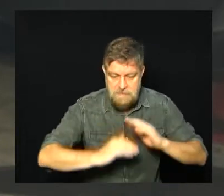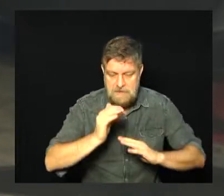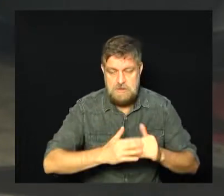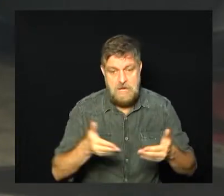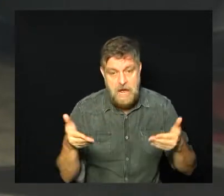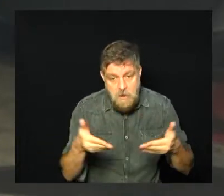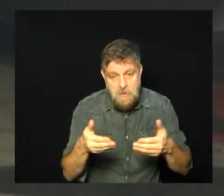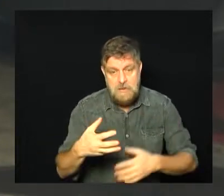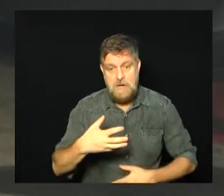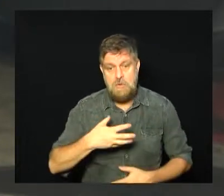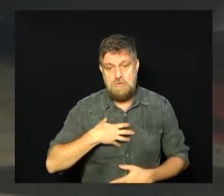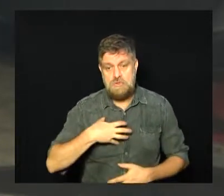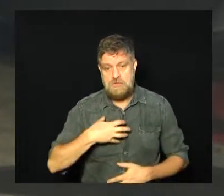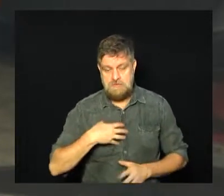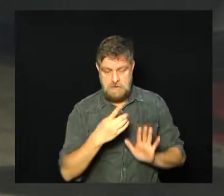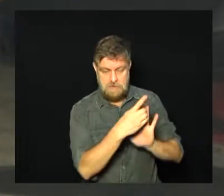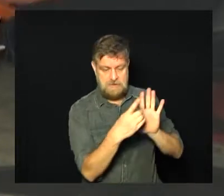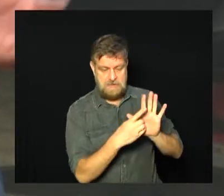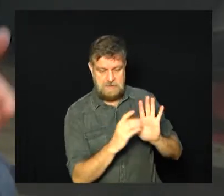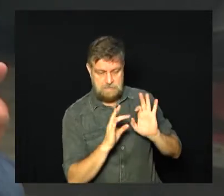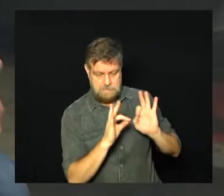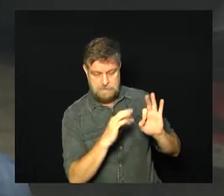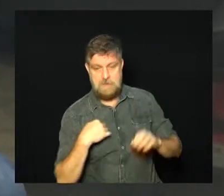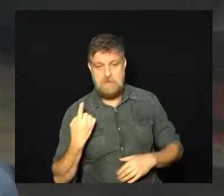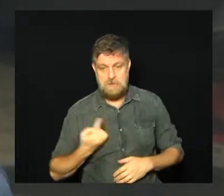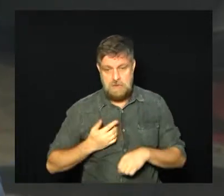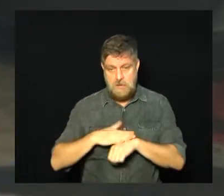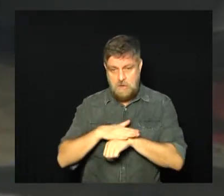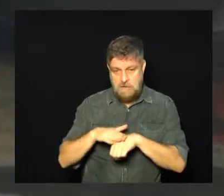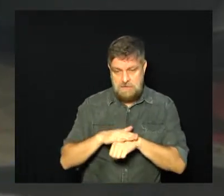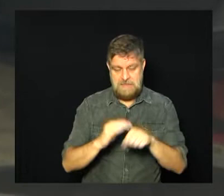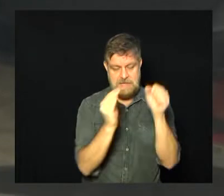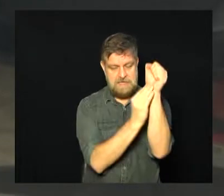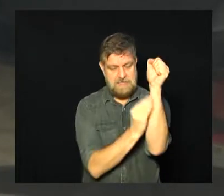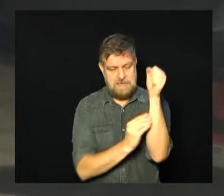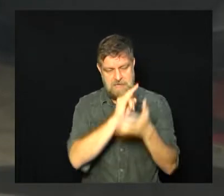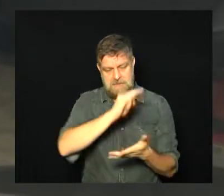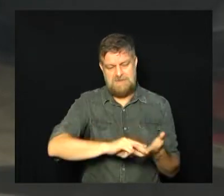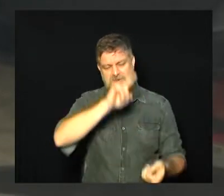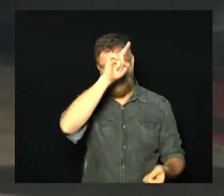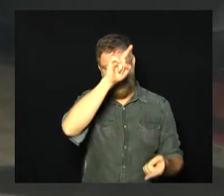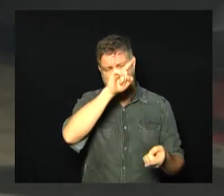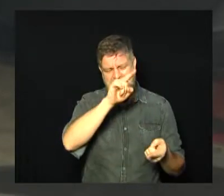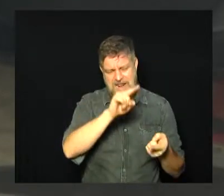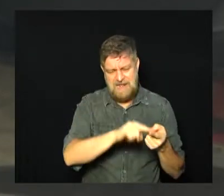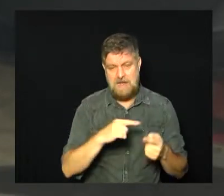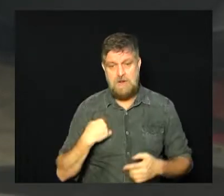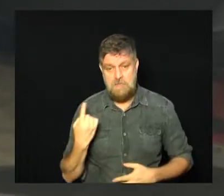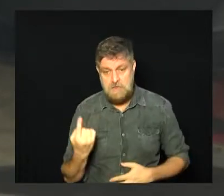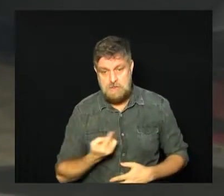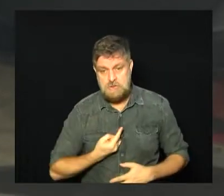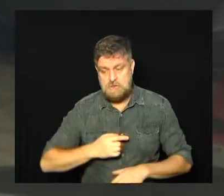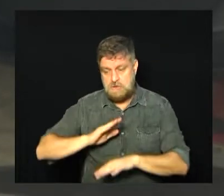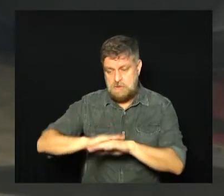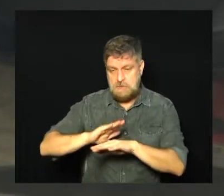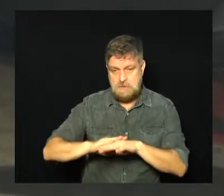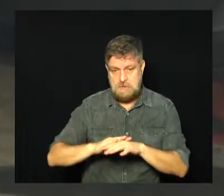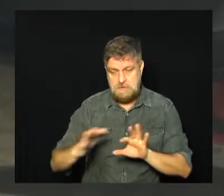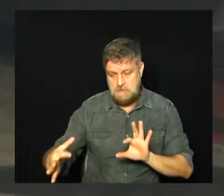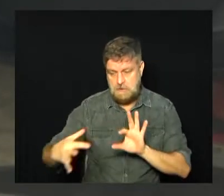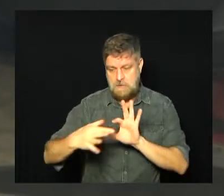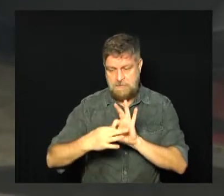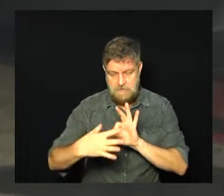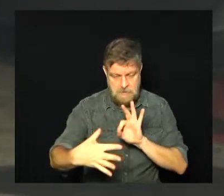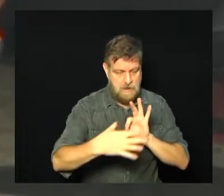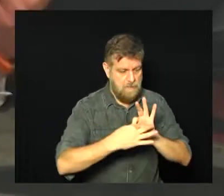que ele está sendo feito, eu acho que traz um ponto aí que a gente já conversou muito de desburocratização aqui na cidade, de como a gente construir as coisas em conjunto, tanto o poder